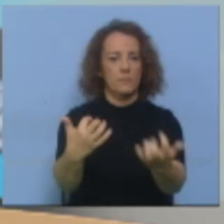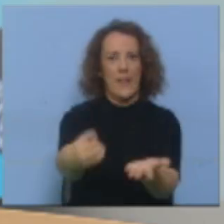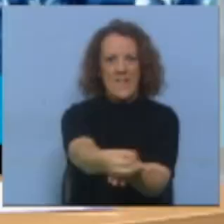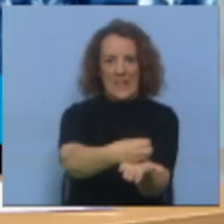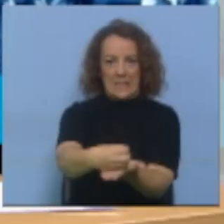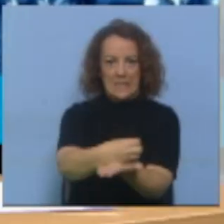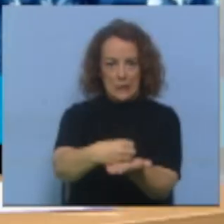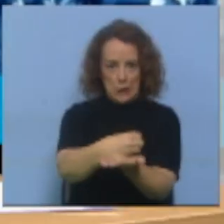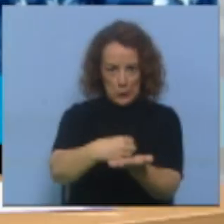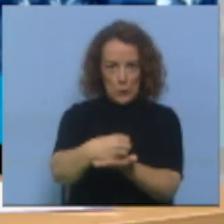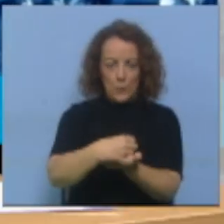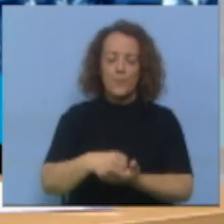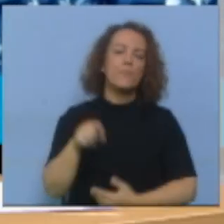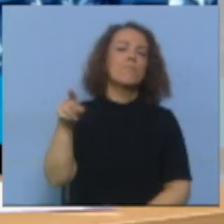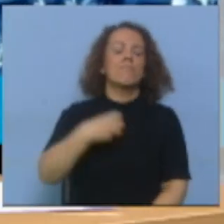experiência...